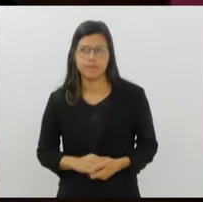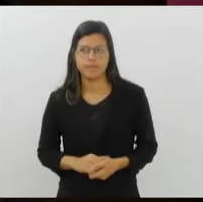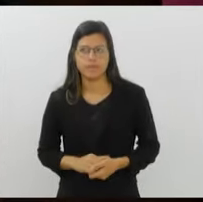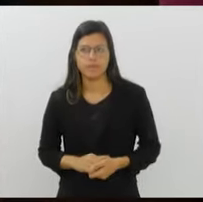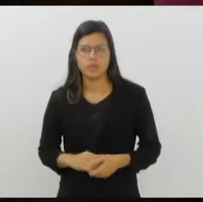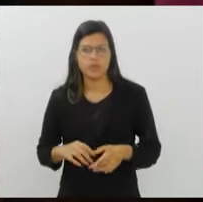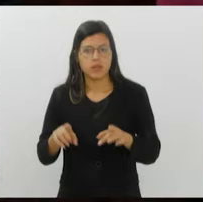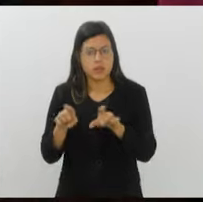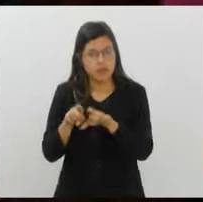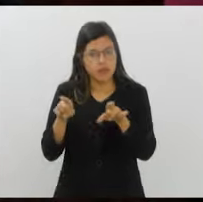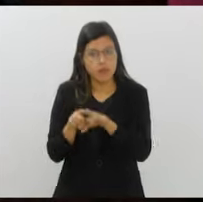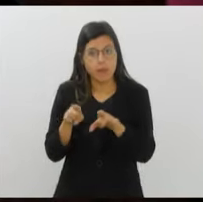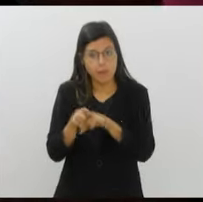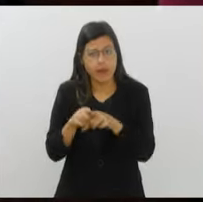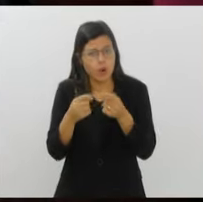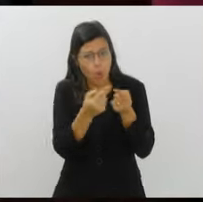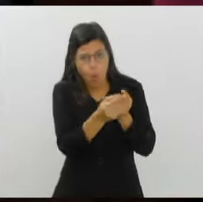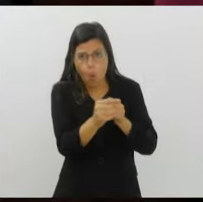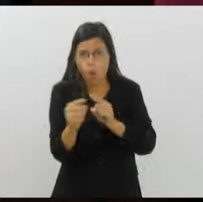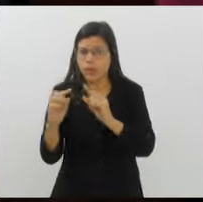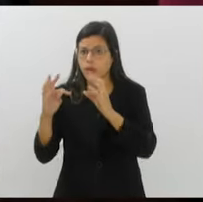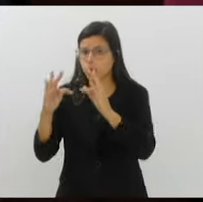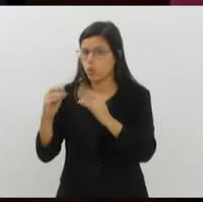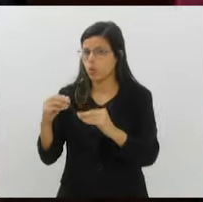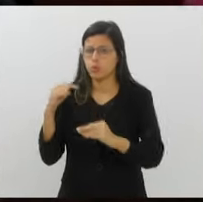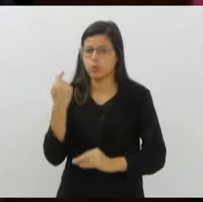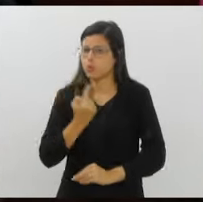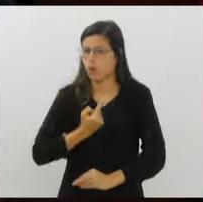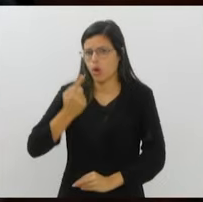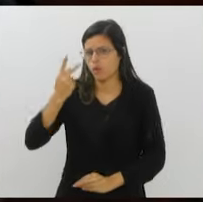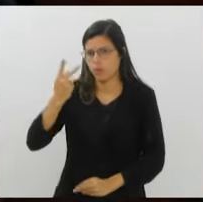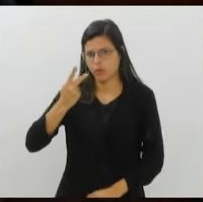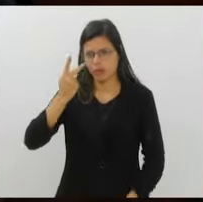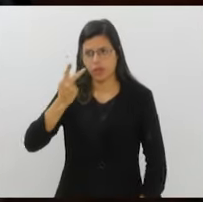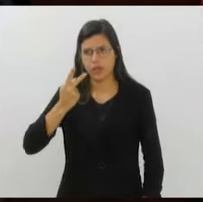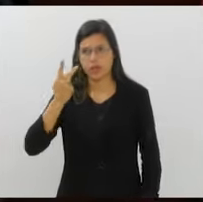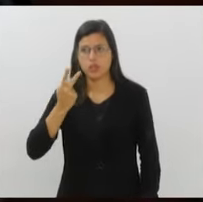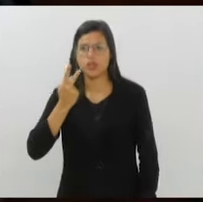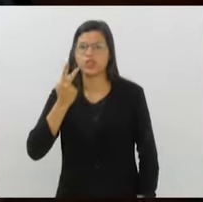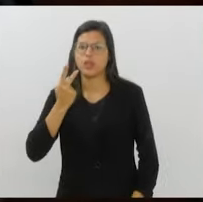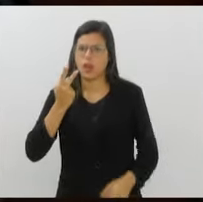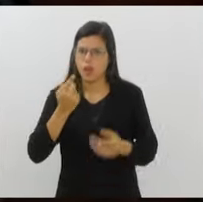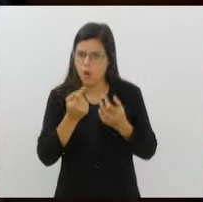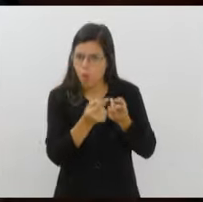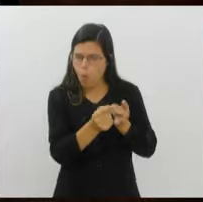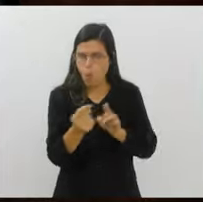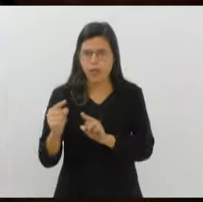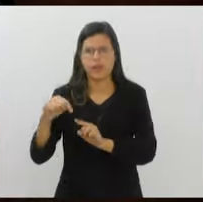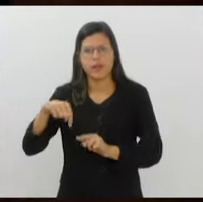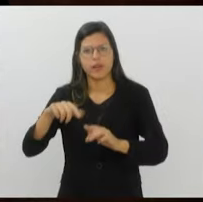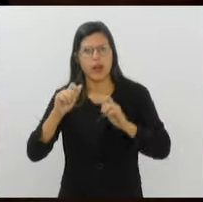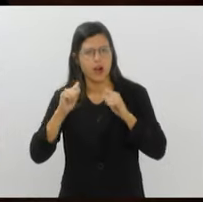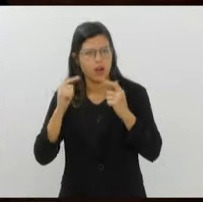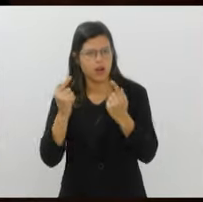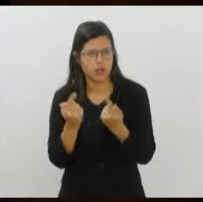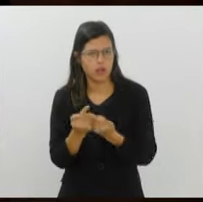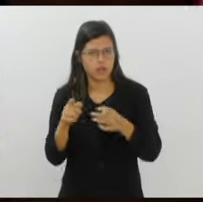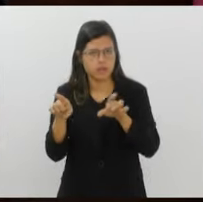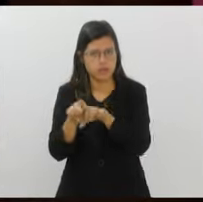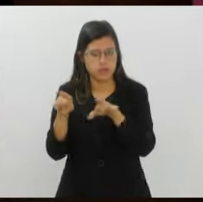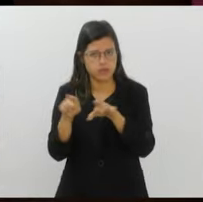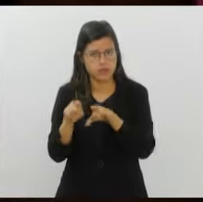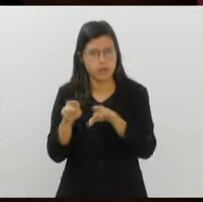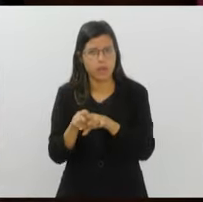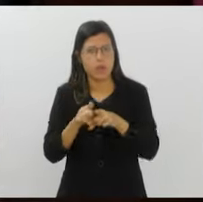que ameaça a todos nós que somos parlamentares, que ameaça esta casa, que ameaça também o conjunto